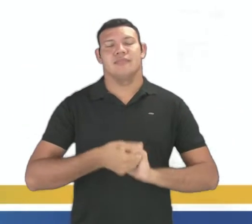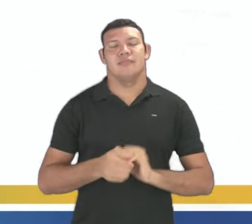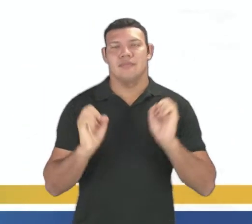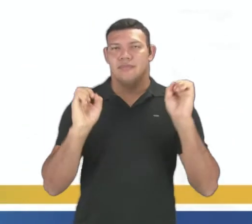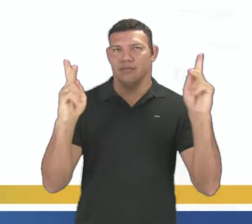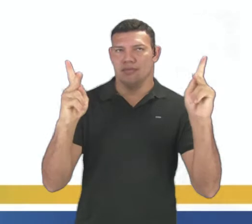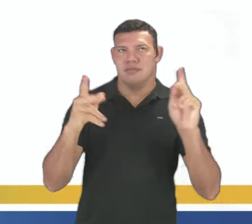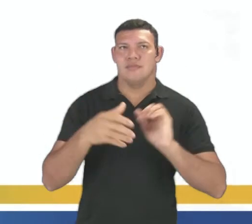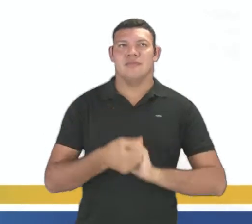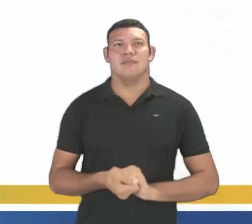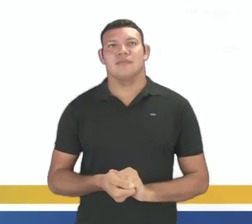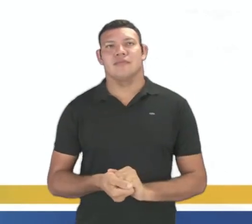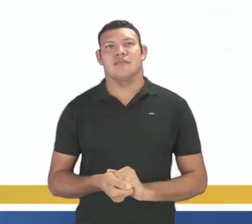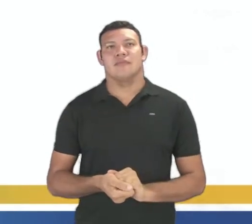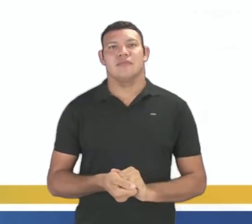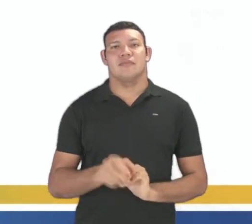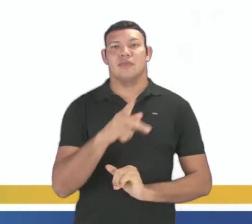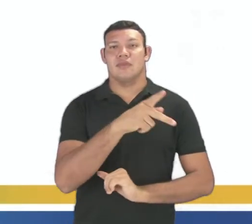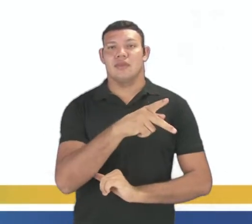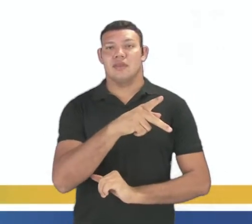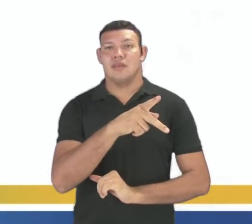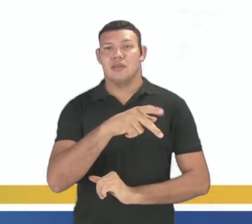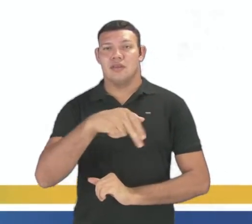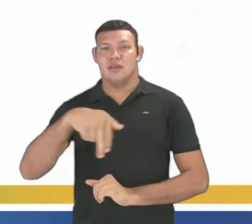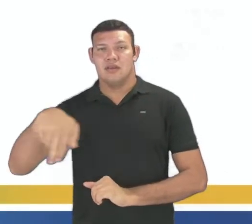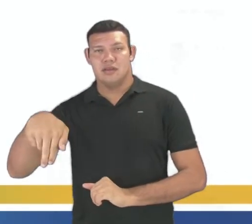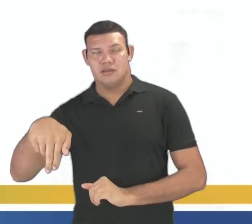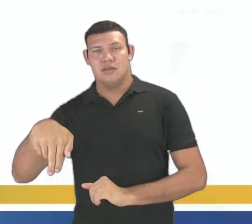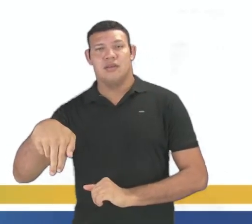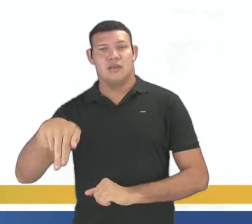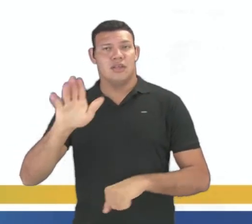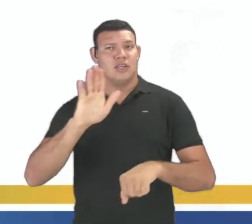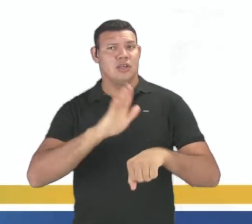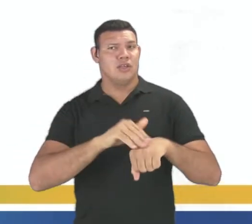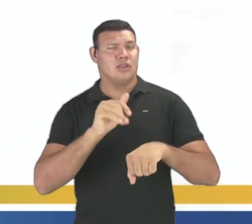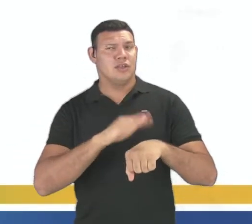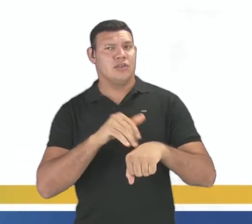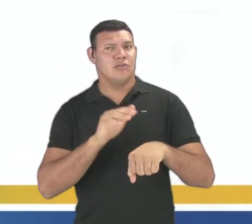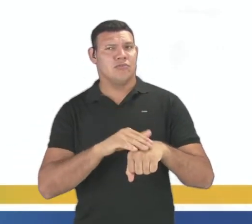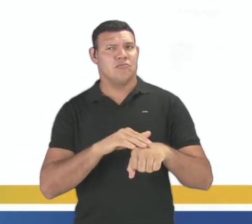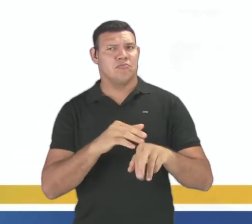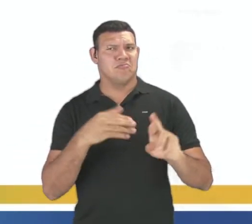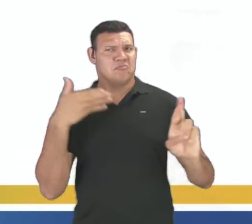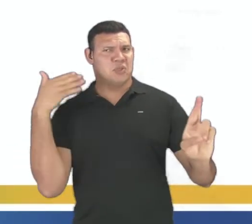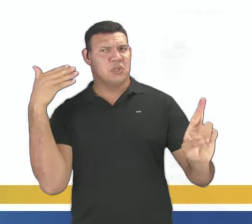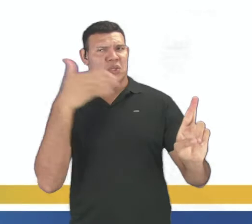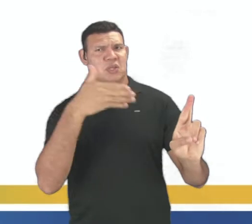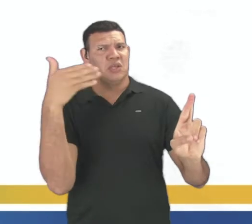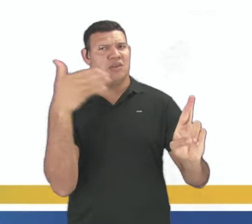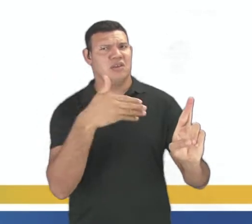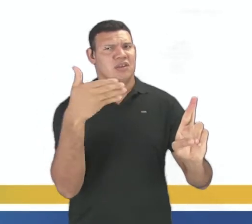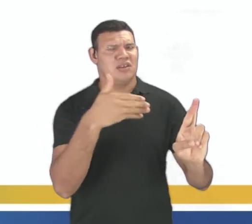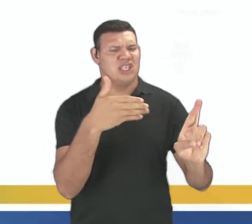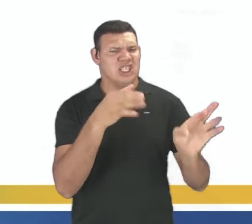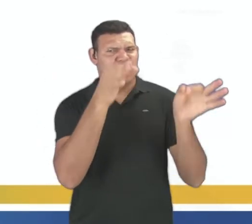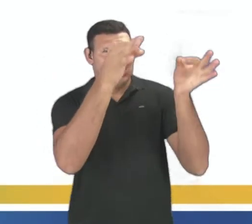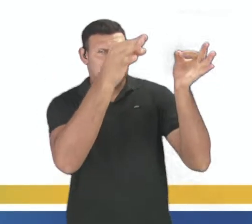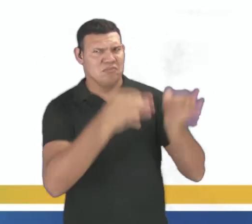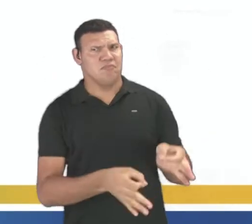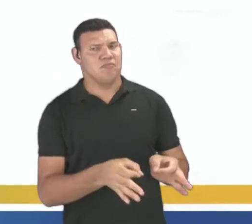bem? Os indefinite pronouns são chamados assim porque eles não se referem a alguma coisa que seja